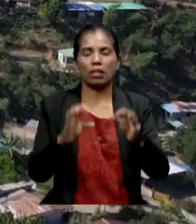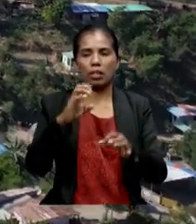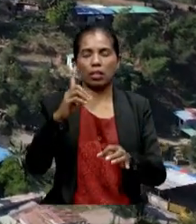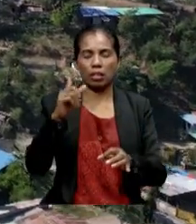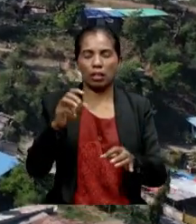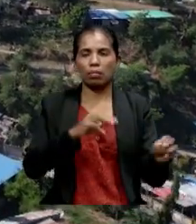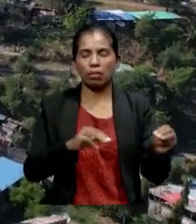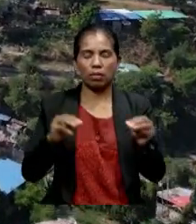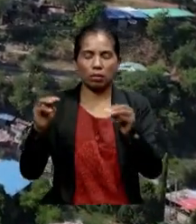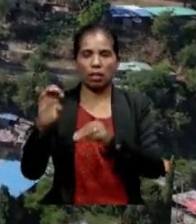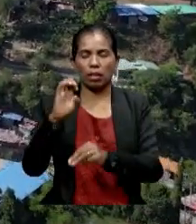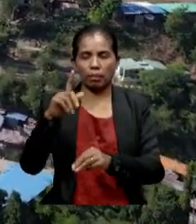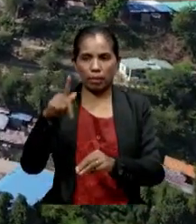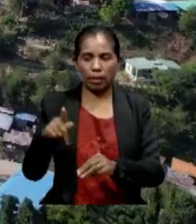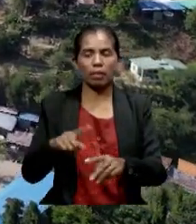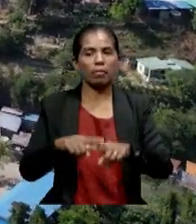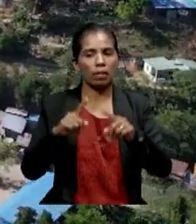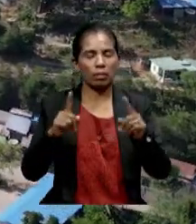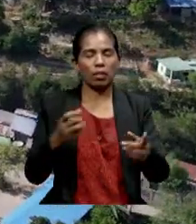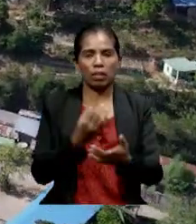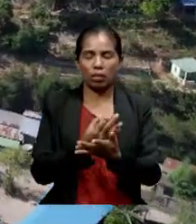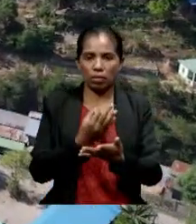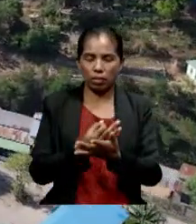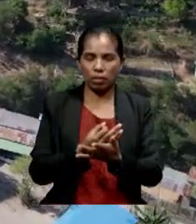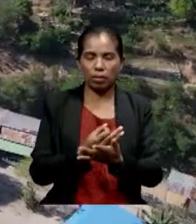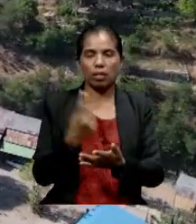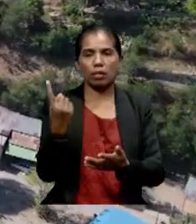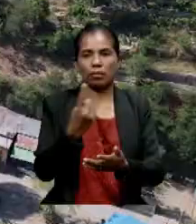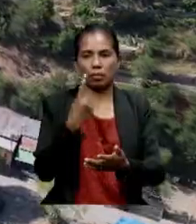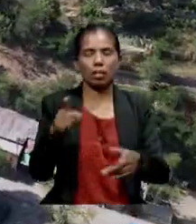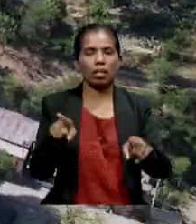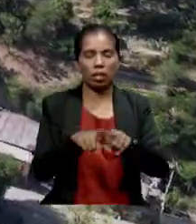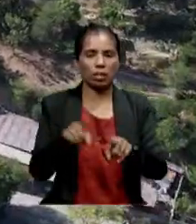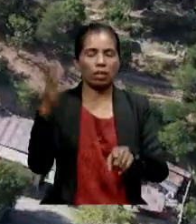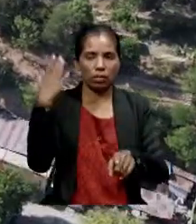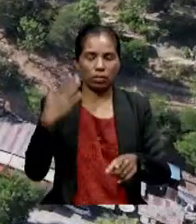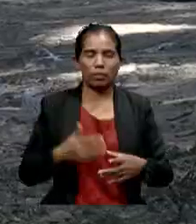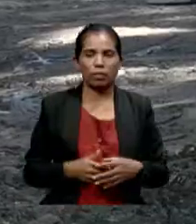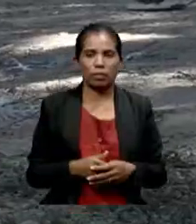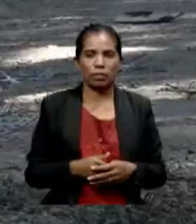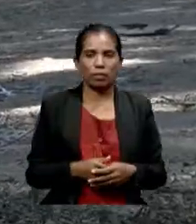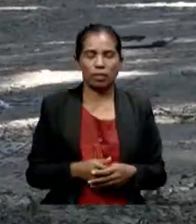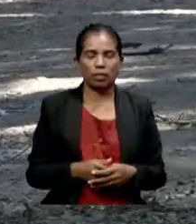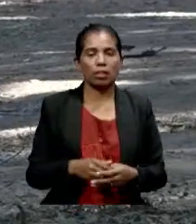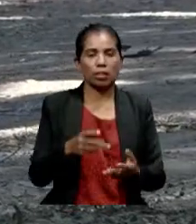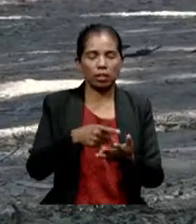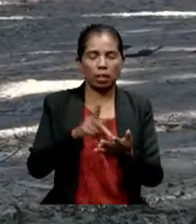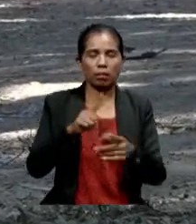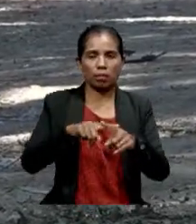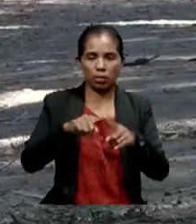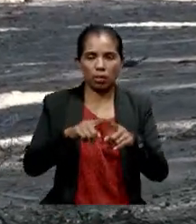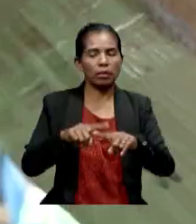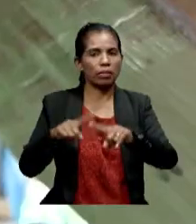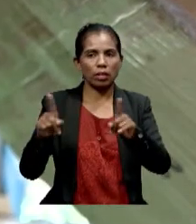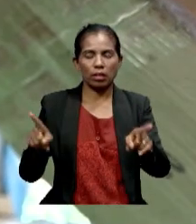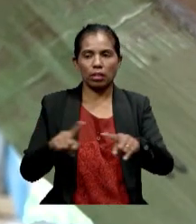ona ba empresa publika, mai be kustu tarifario se mantain hanesan uluk. Paulo afirma custo tarifário é diferente baseado